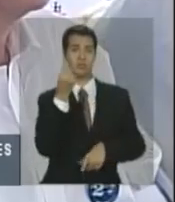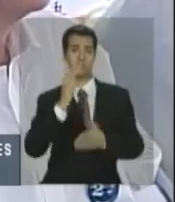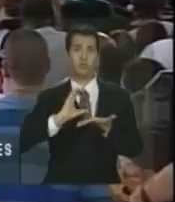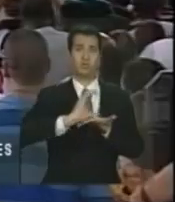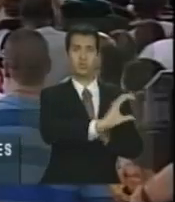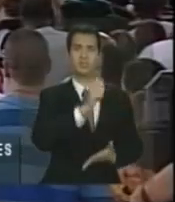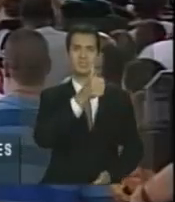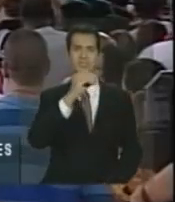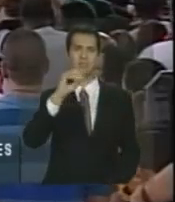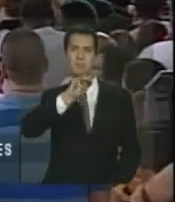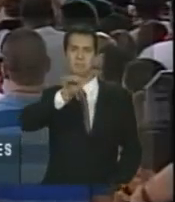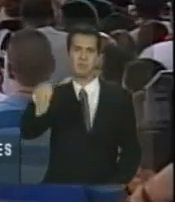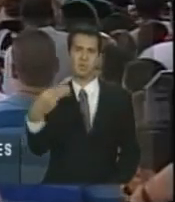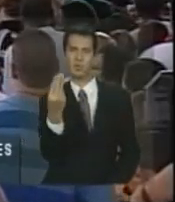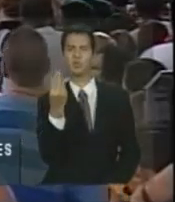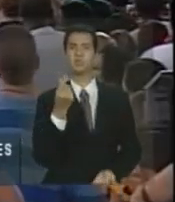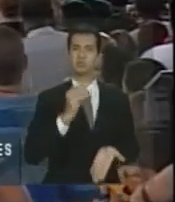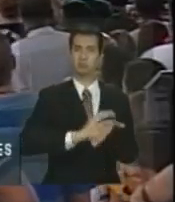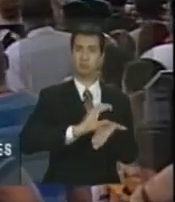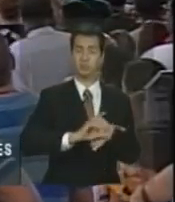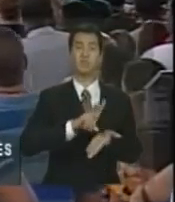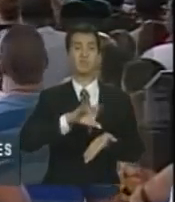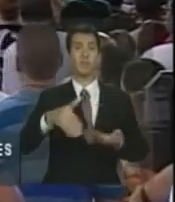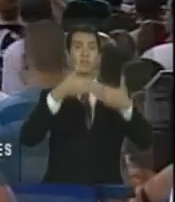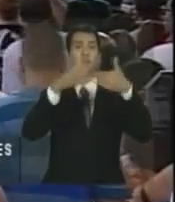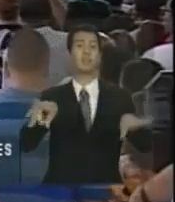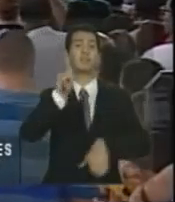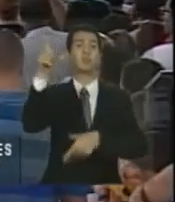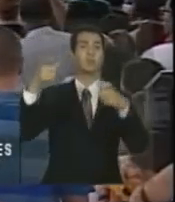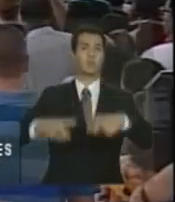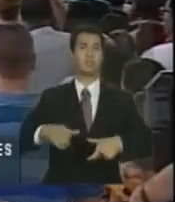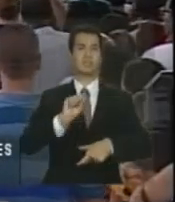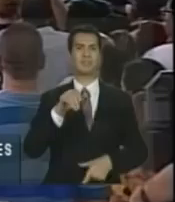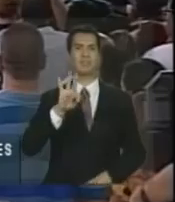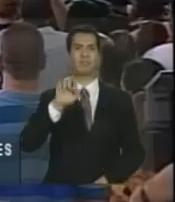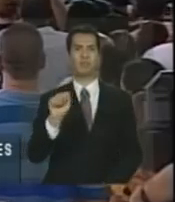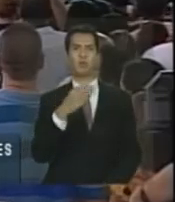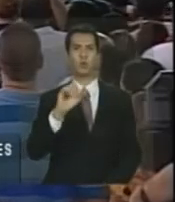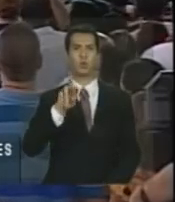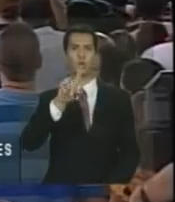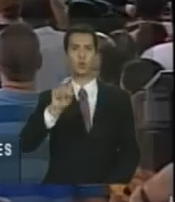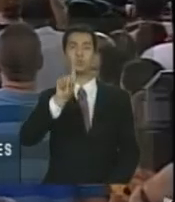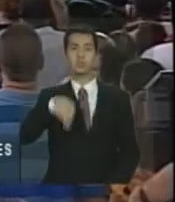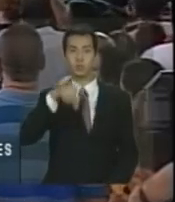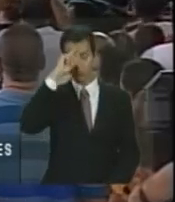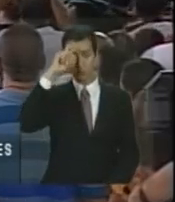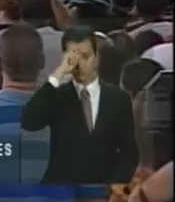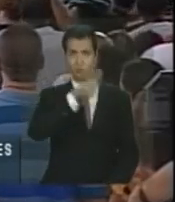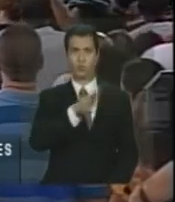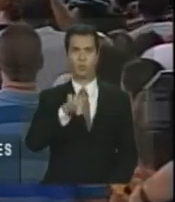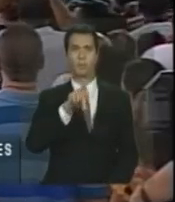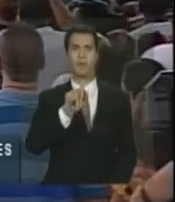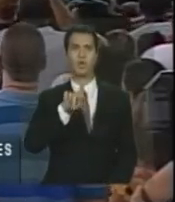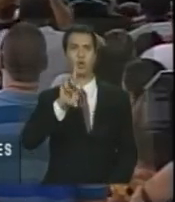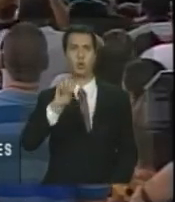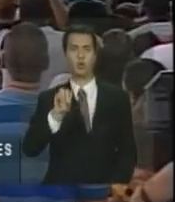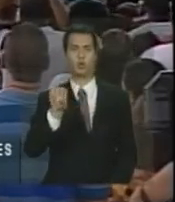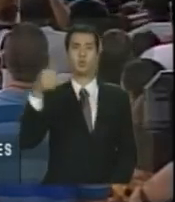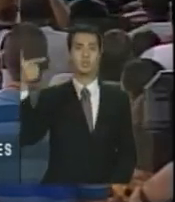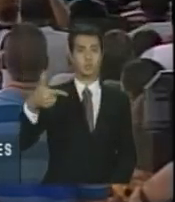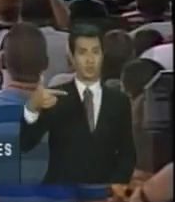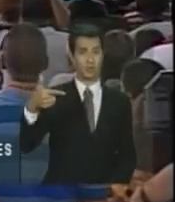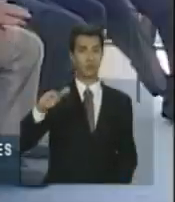investimentos, em equipamentos, em obras, e vai inaugurar em Santa Cruz o novo Pedro II. Vale a pena a senhora vir aqui para inaugurar